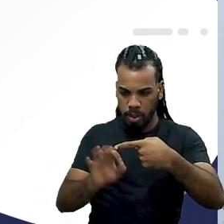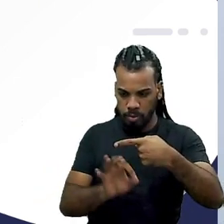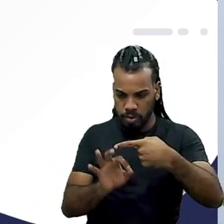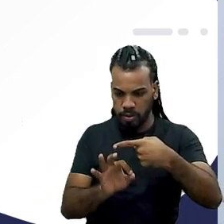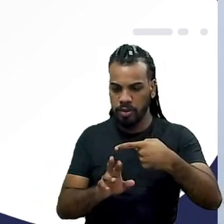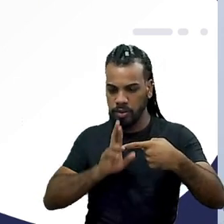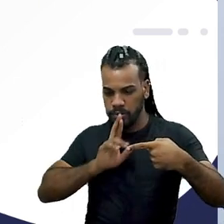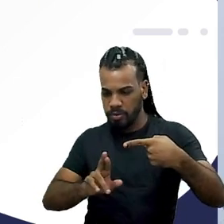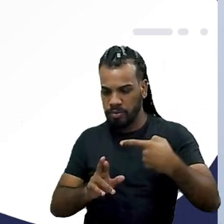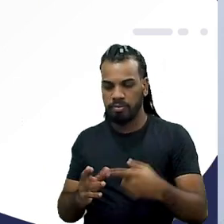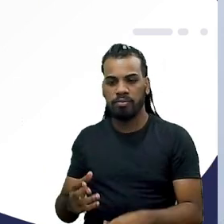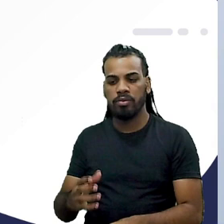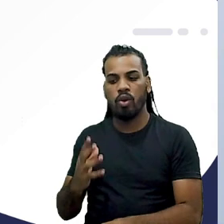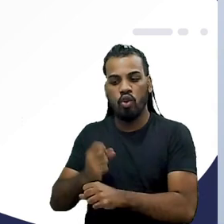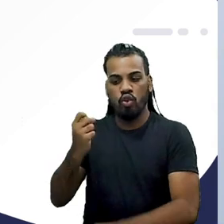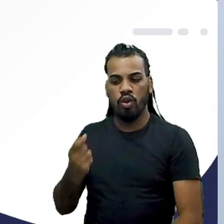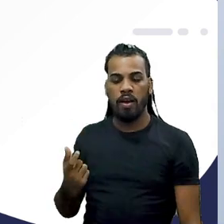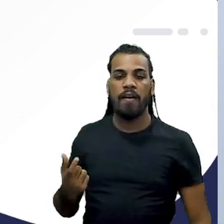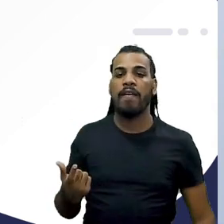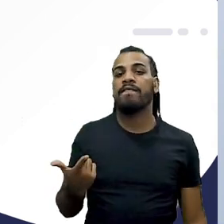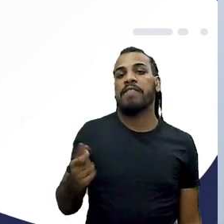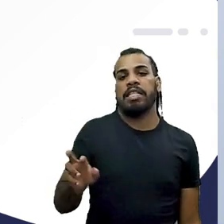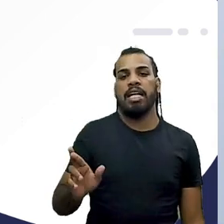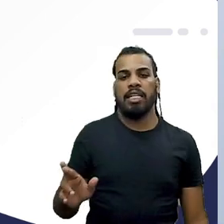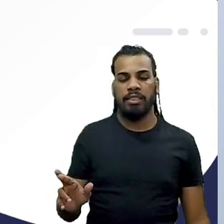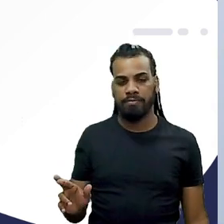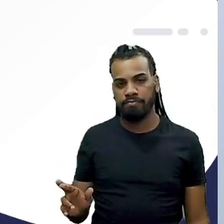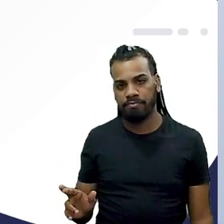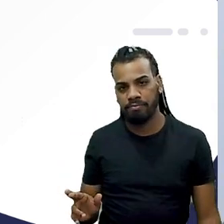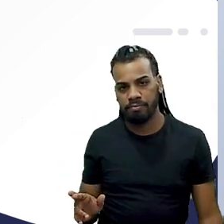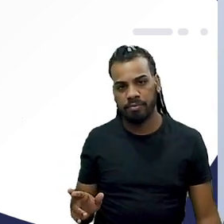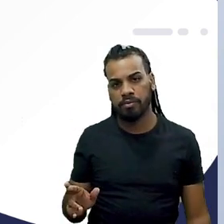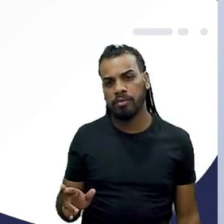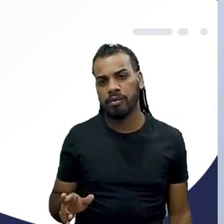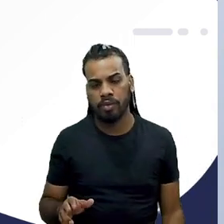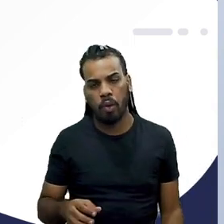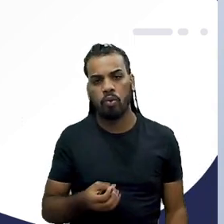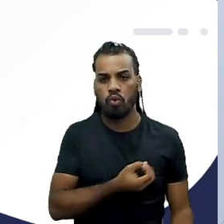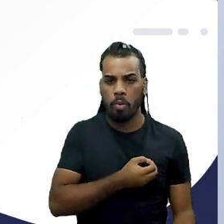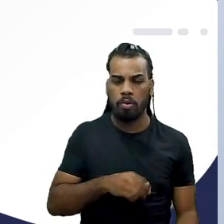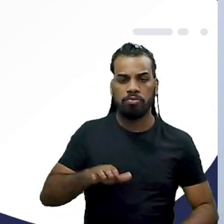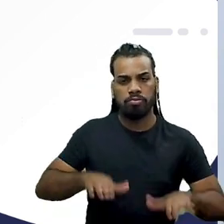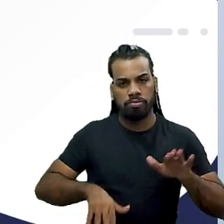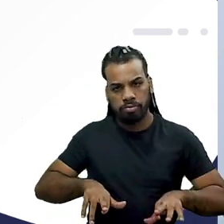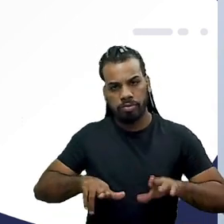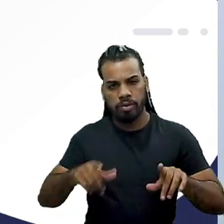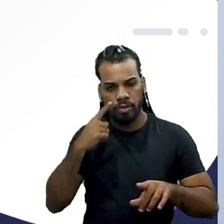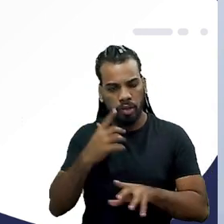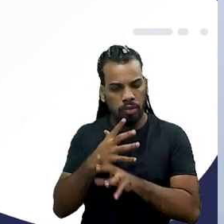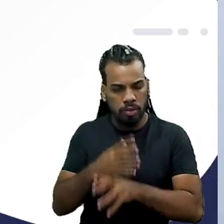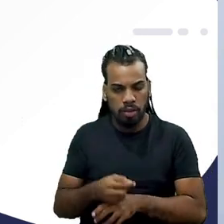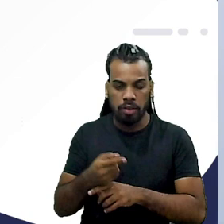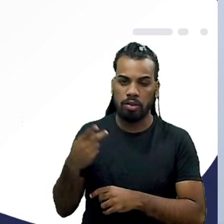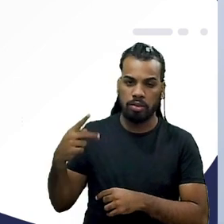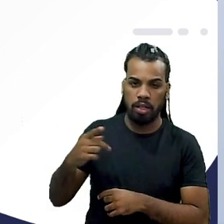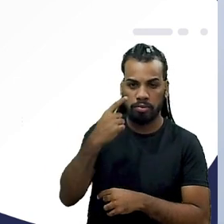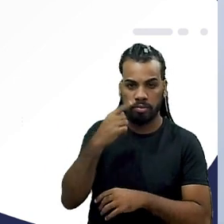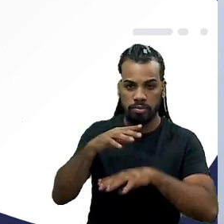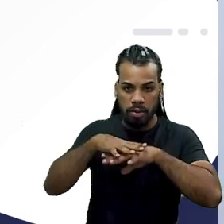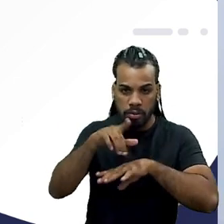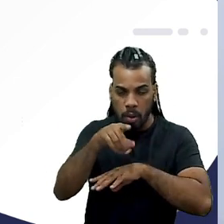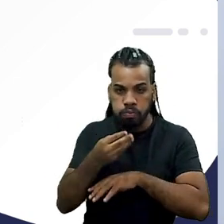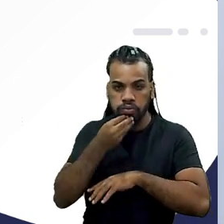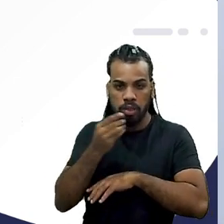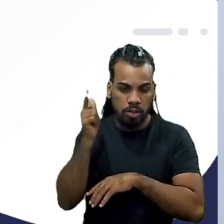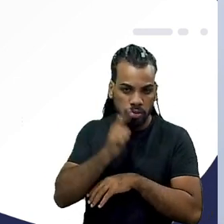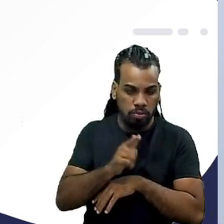encontrar R$20. Então aí são números relativos, vocês revisam um pouquinho a matemática que vocês tiveram a oportunidade